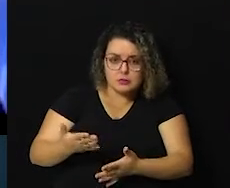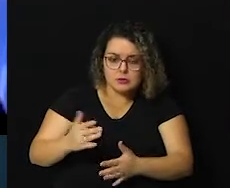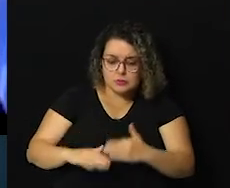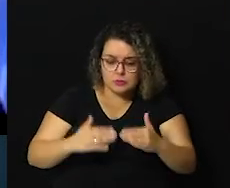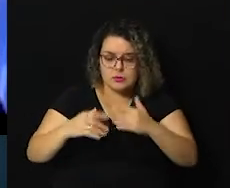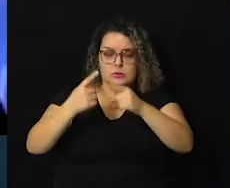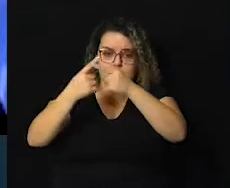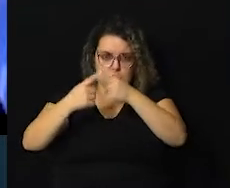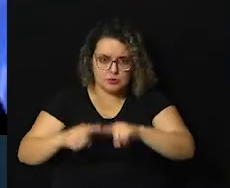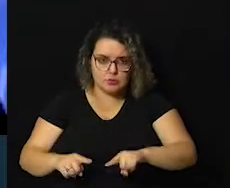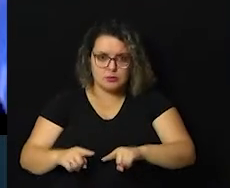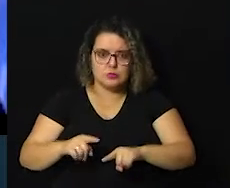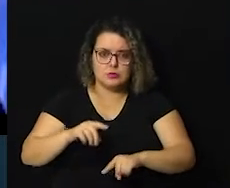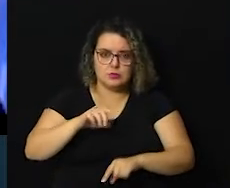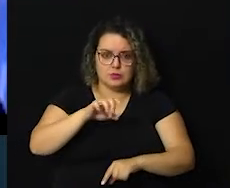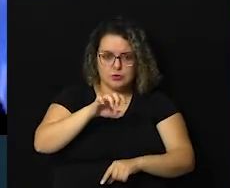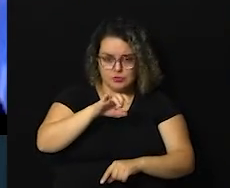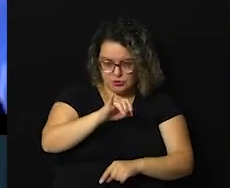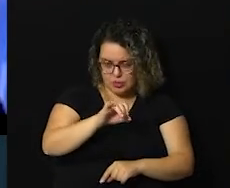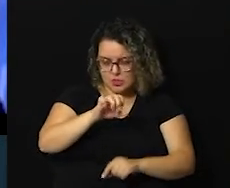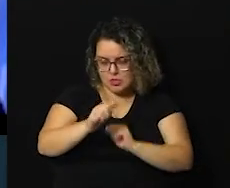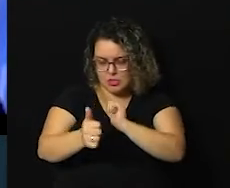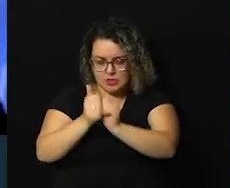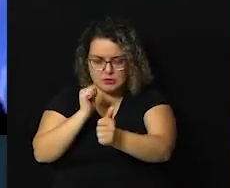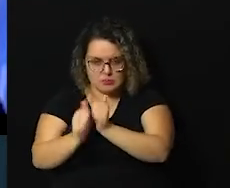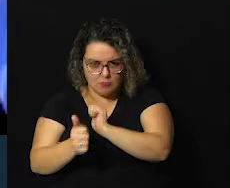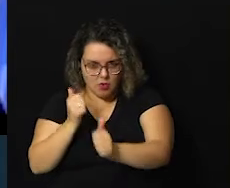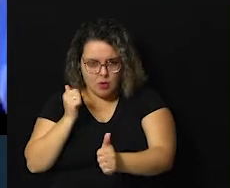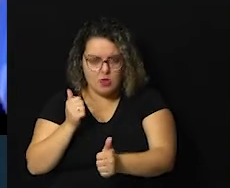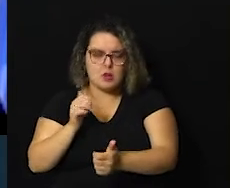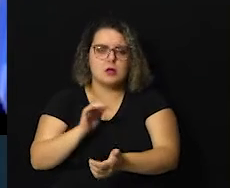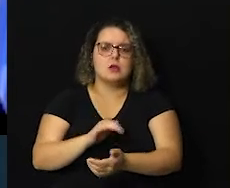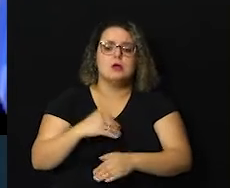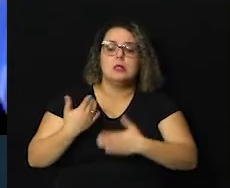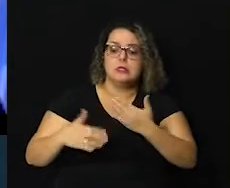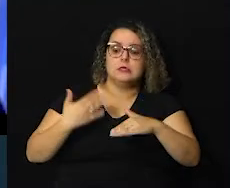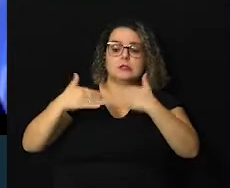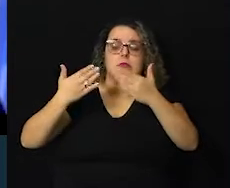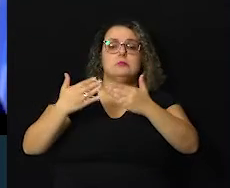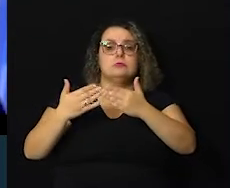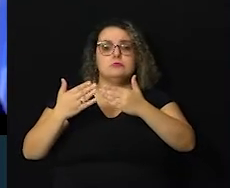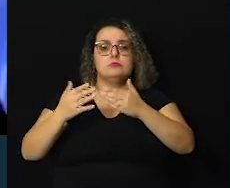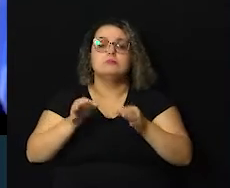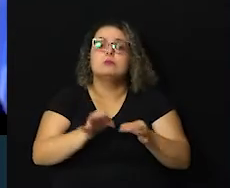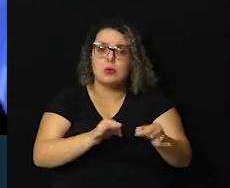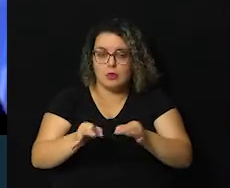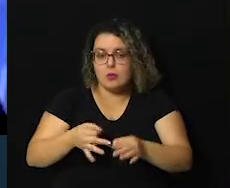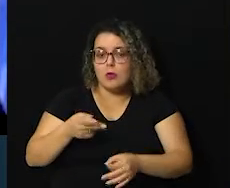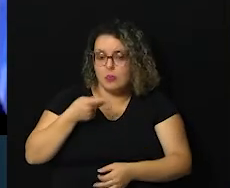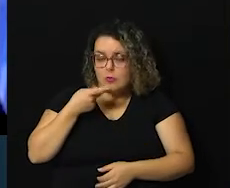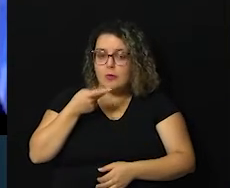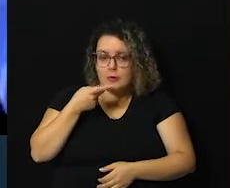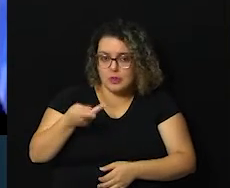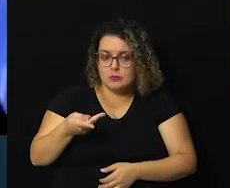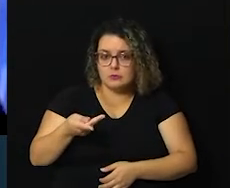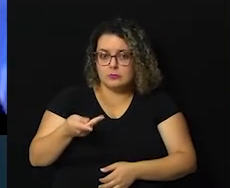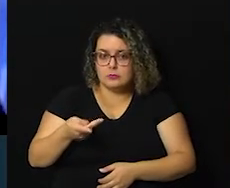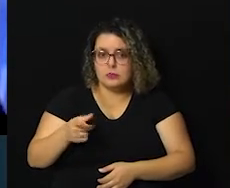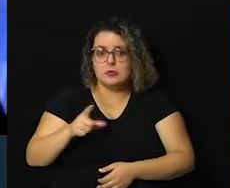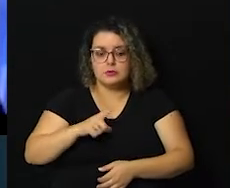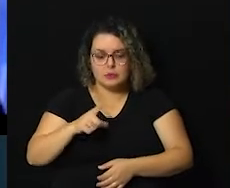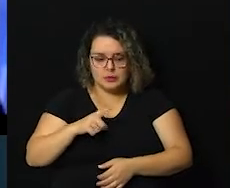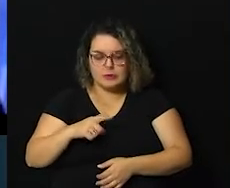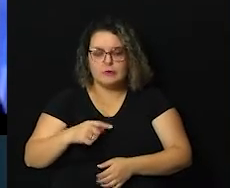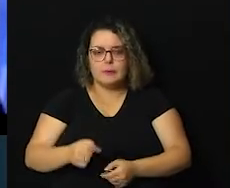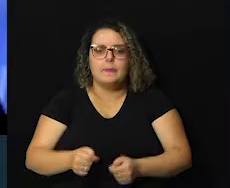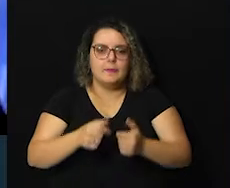foco dela desenvolvimento de campeonatos de esports então é no ano passado nós desenvolvemos o nosso projeto como eu comentei isso